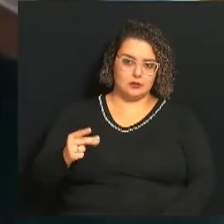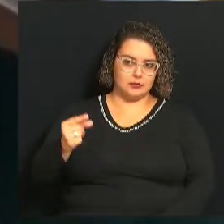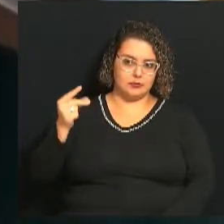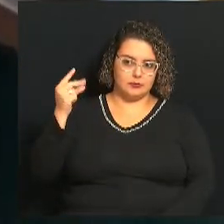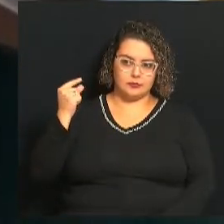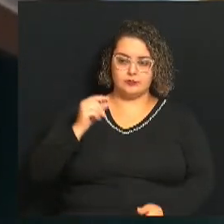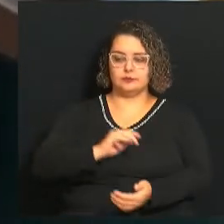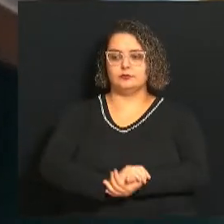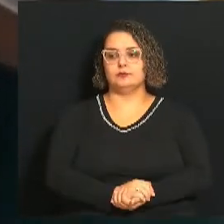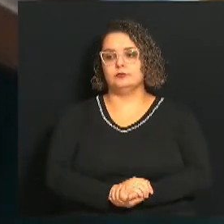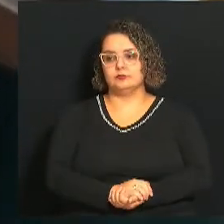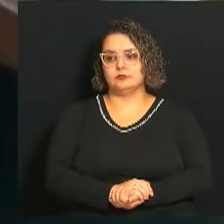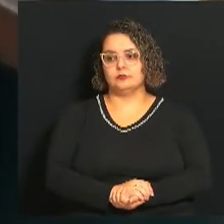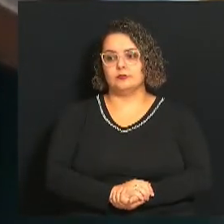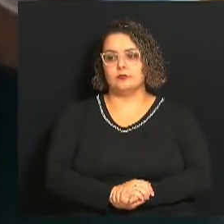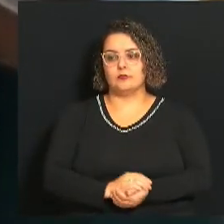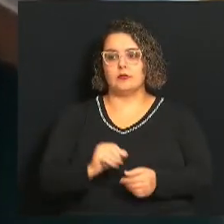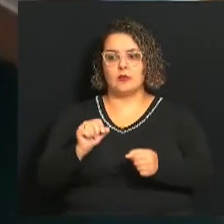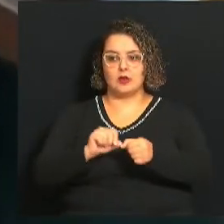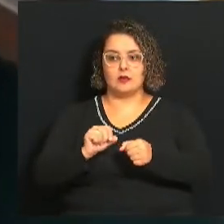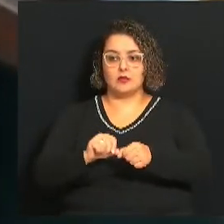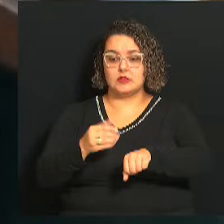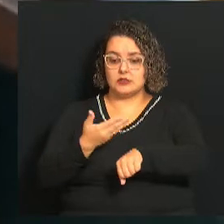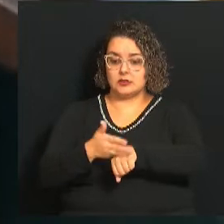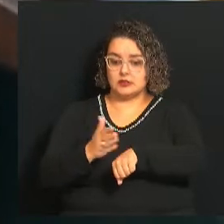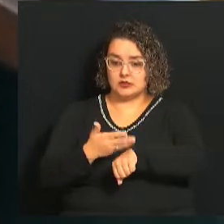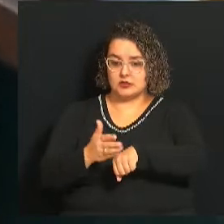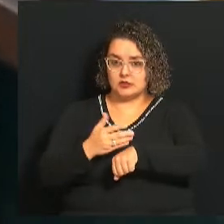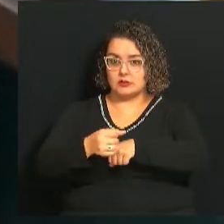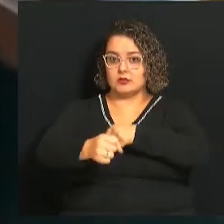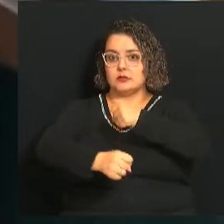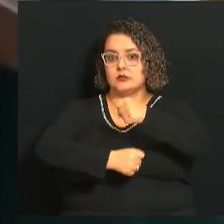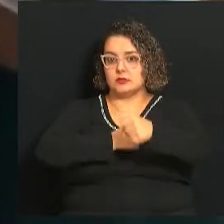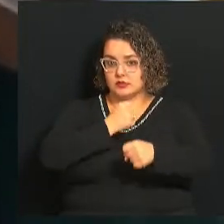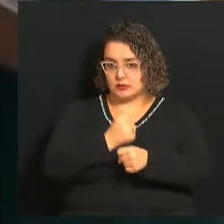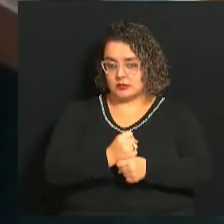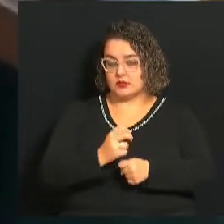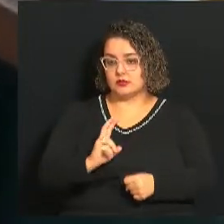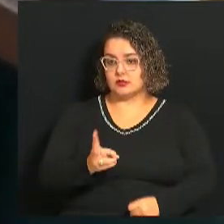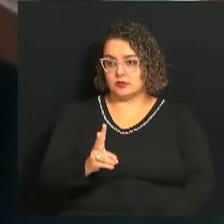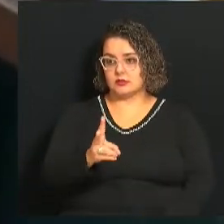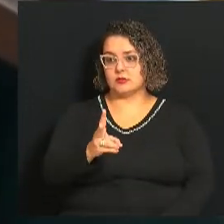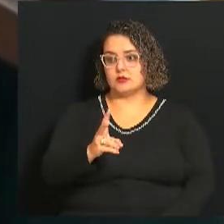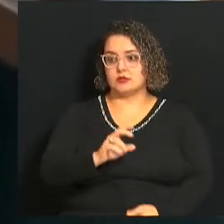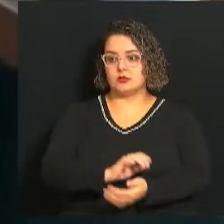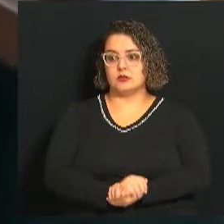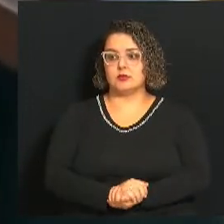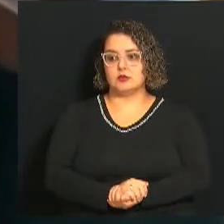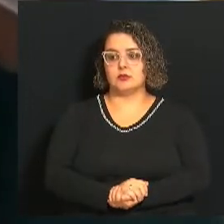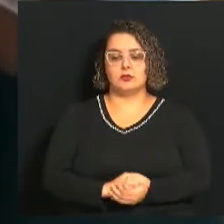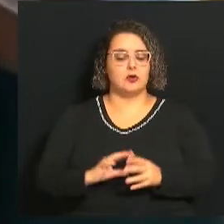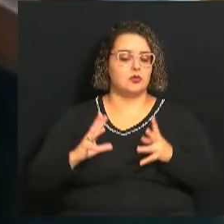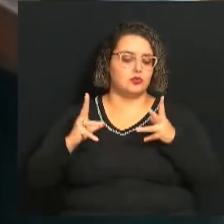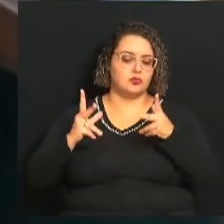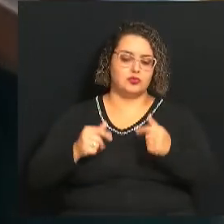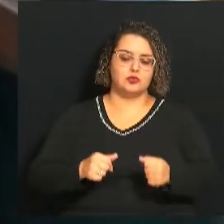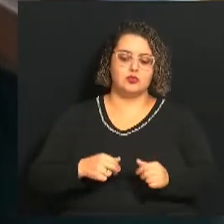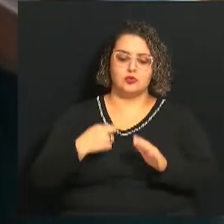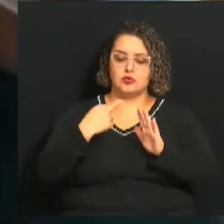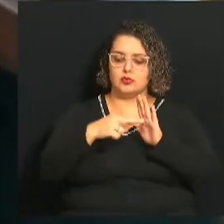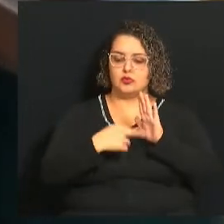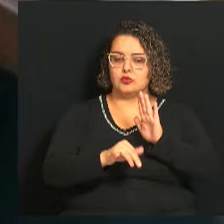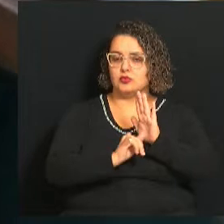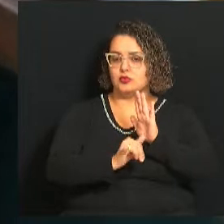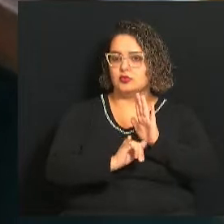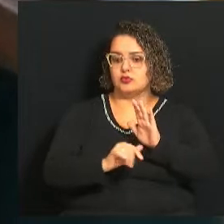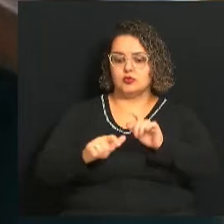Nós fazemos treinamentos anuais, temos todos os relatórios, os